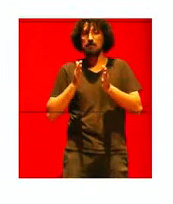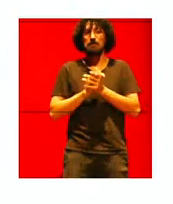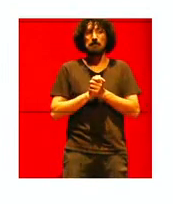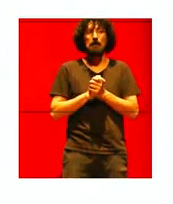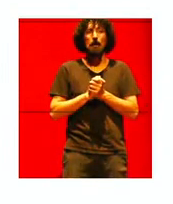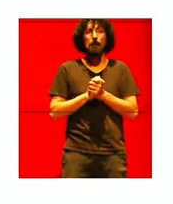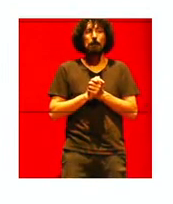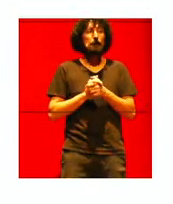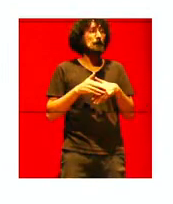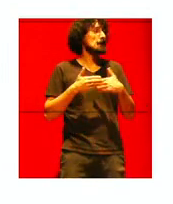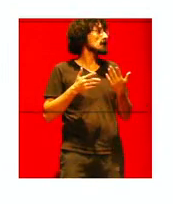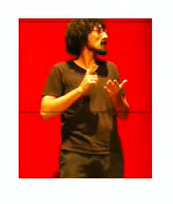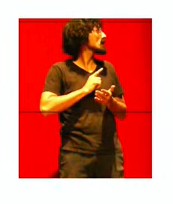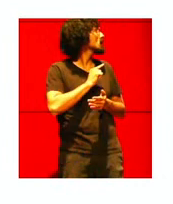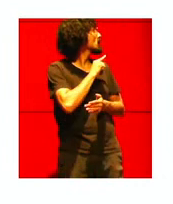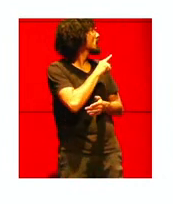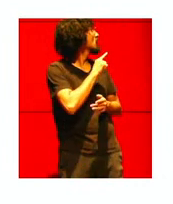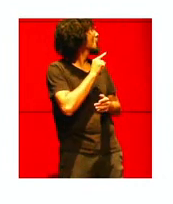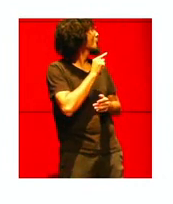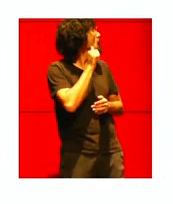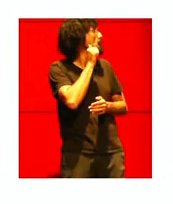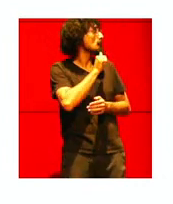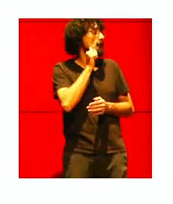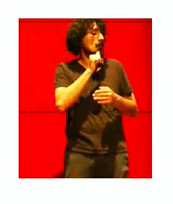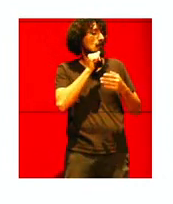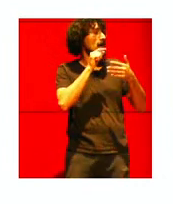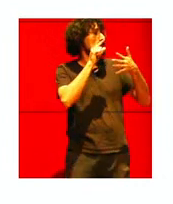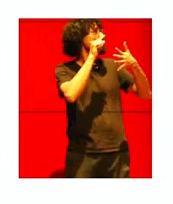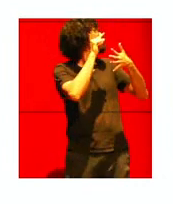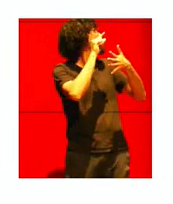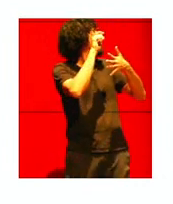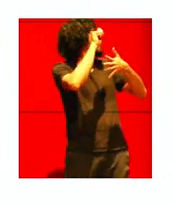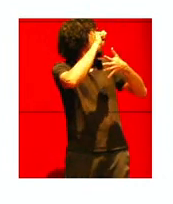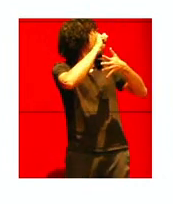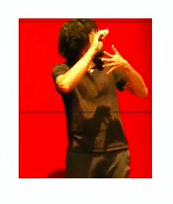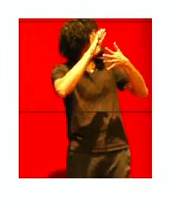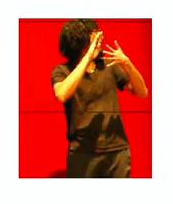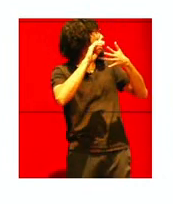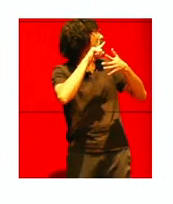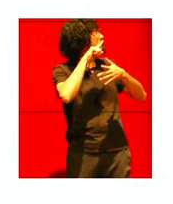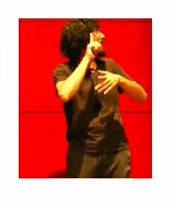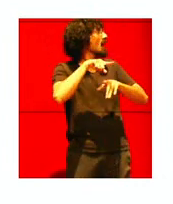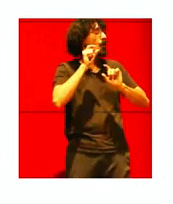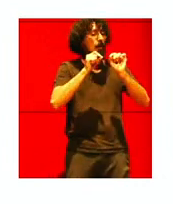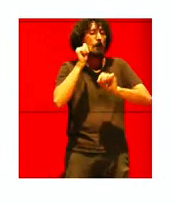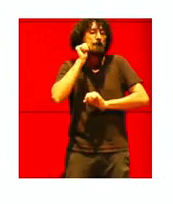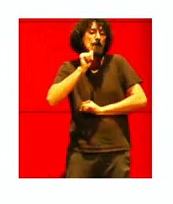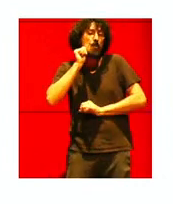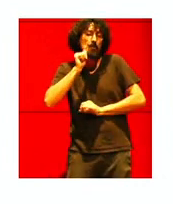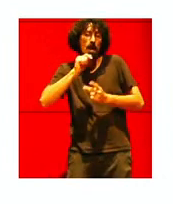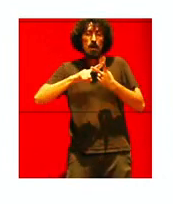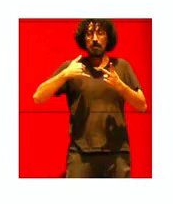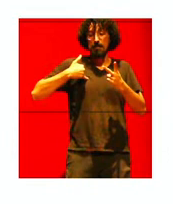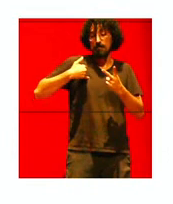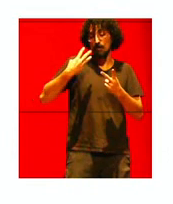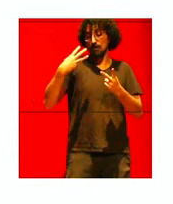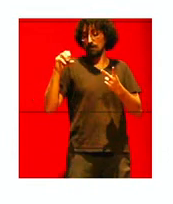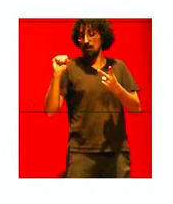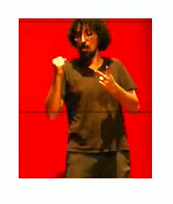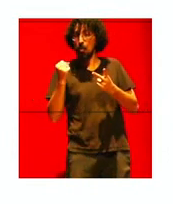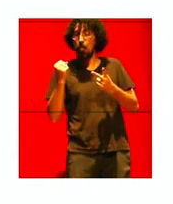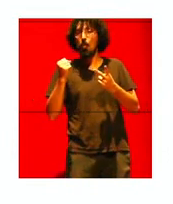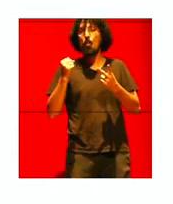sexo feminino, 38 anos, nível de ensino fundamental. Ela é Projeto Fala Goiana.